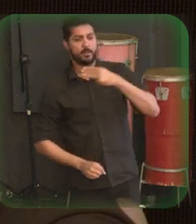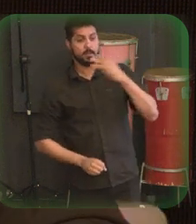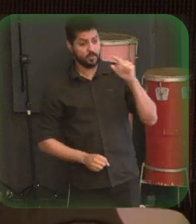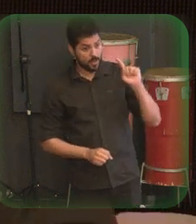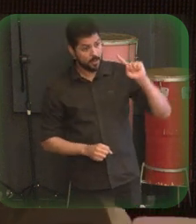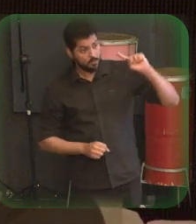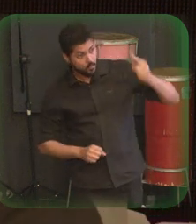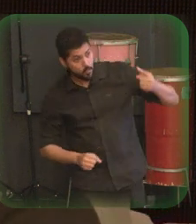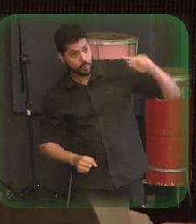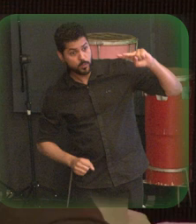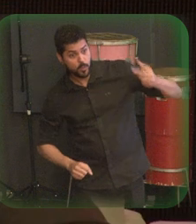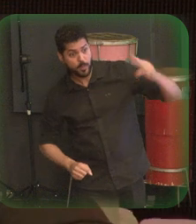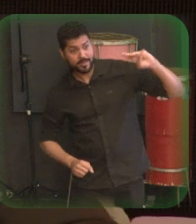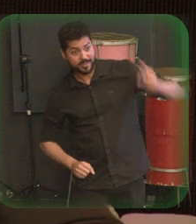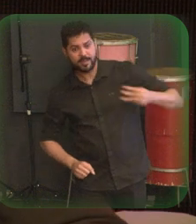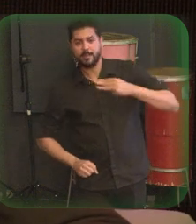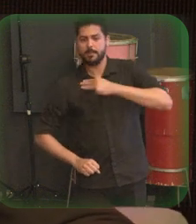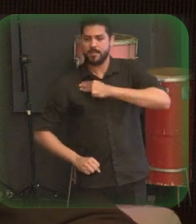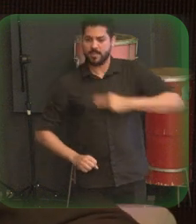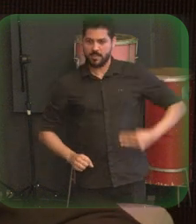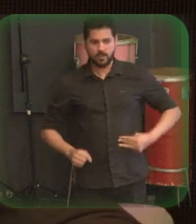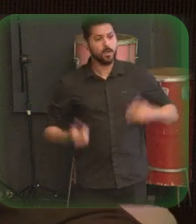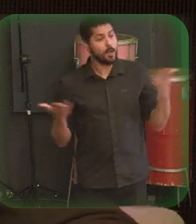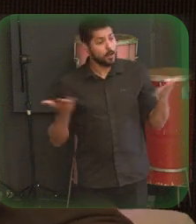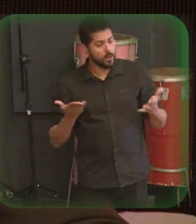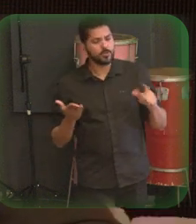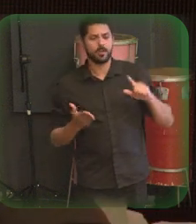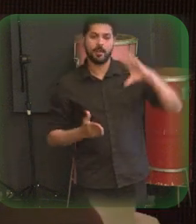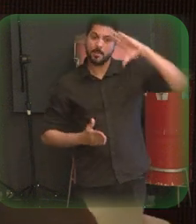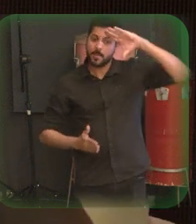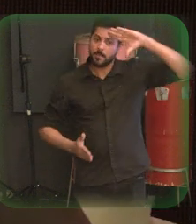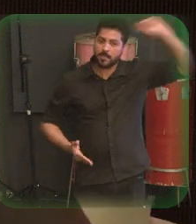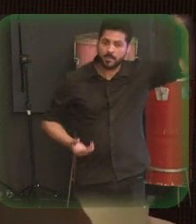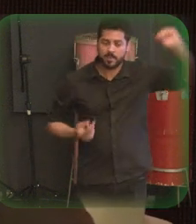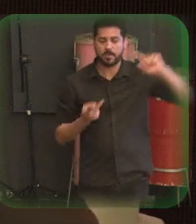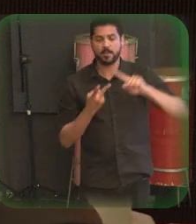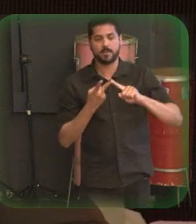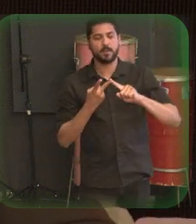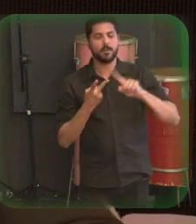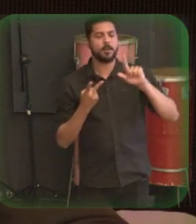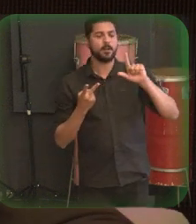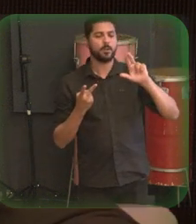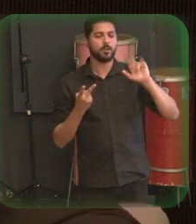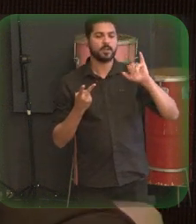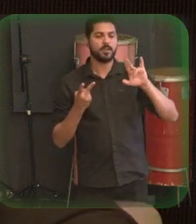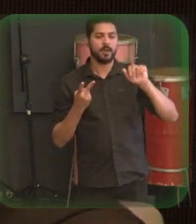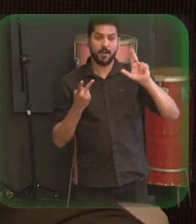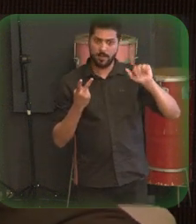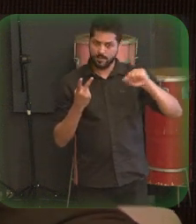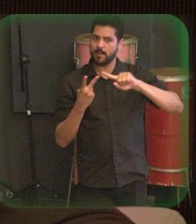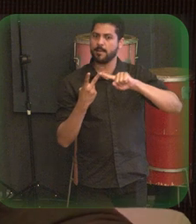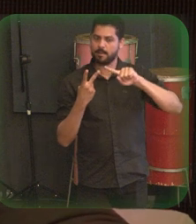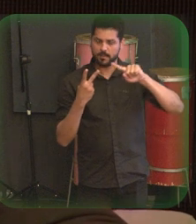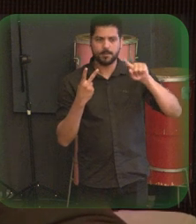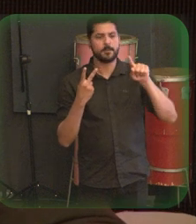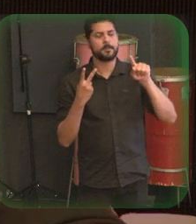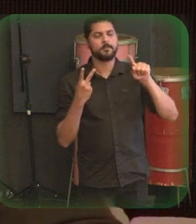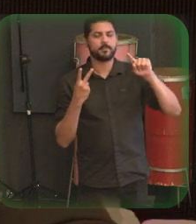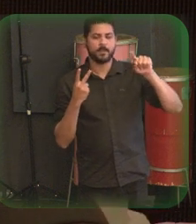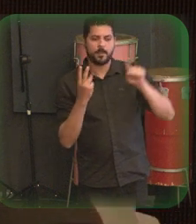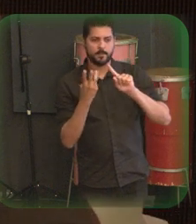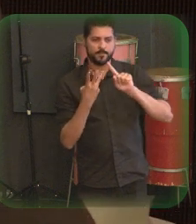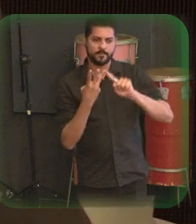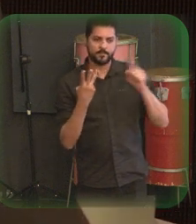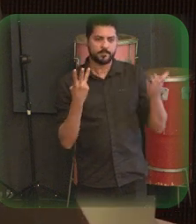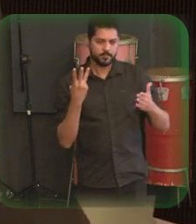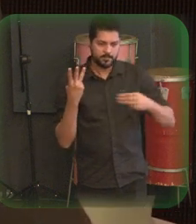da Educação, Camilo Santana, por duas vezes conosco, a ministra Luciana Santos, também conosco, e agora